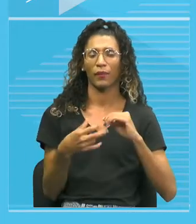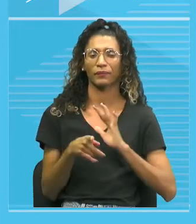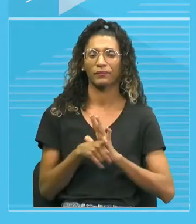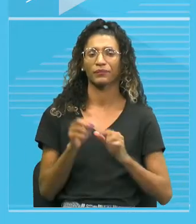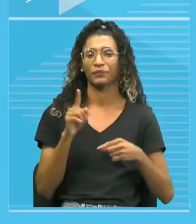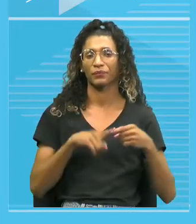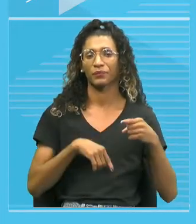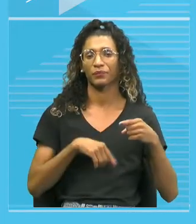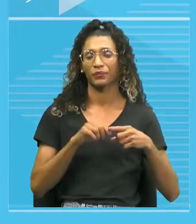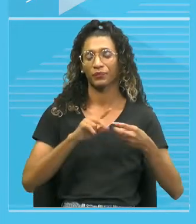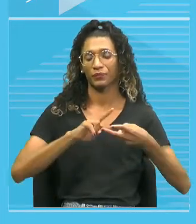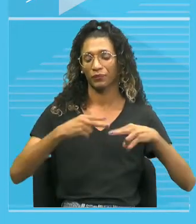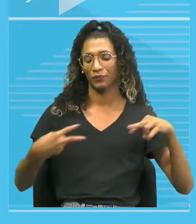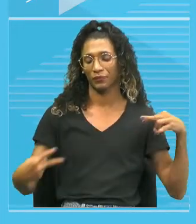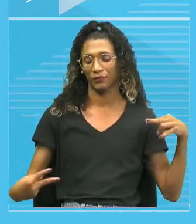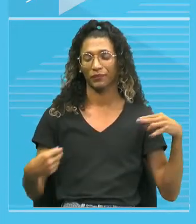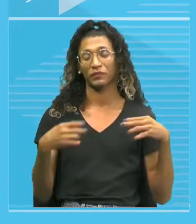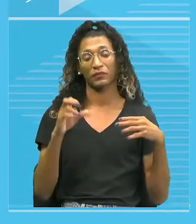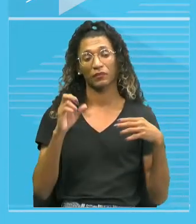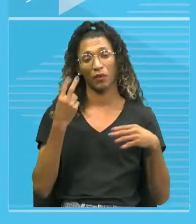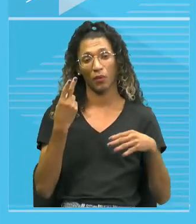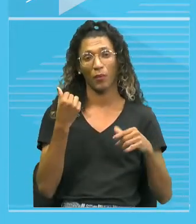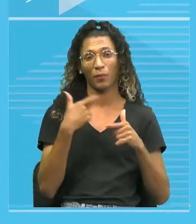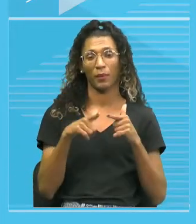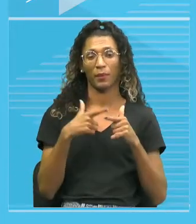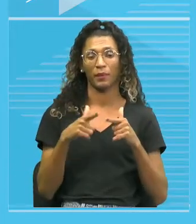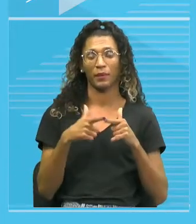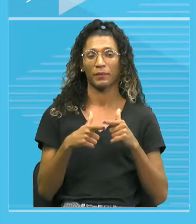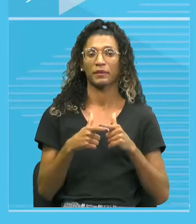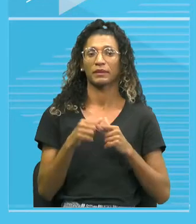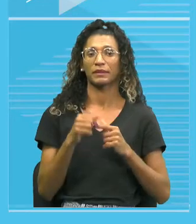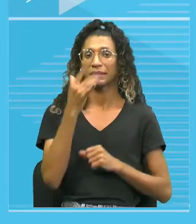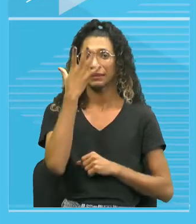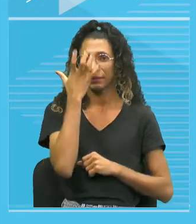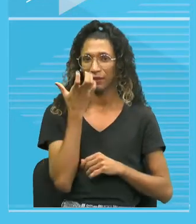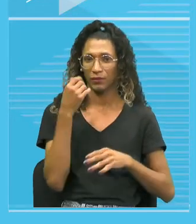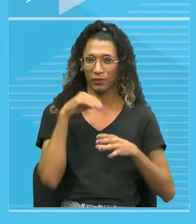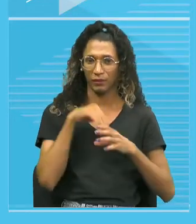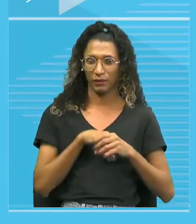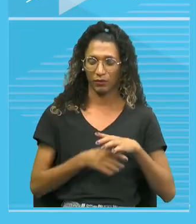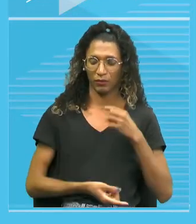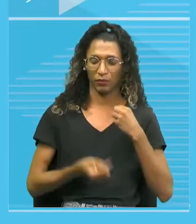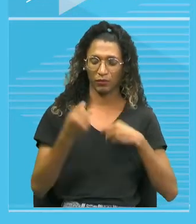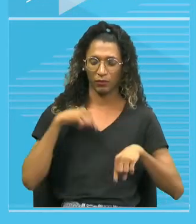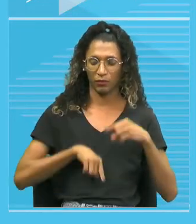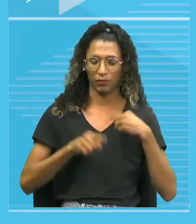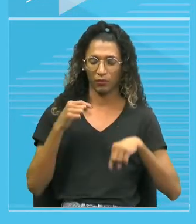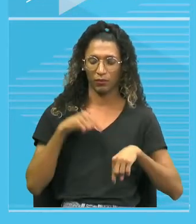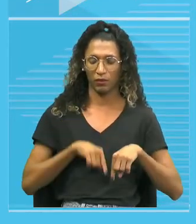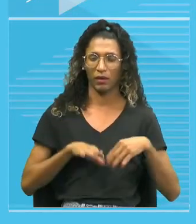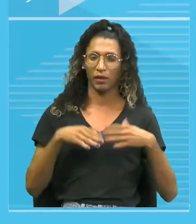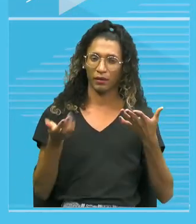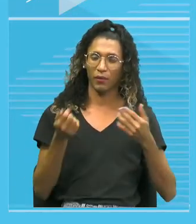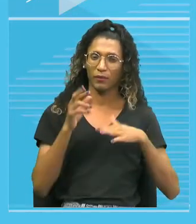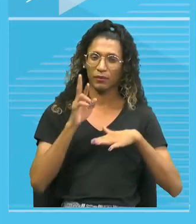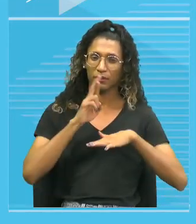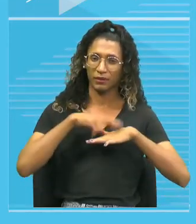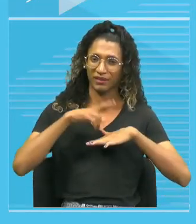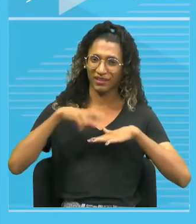consequência, problemas graves no nosso organismo, essa